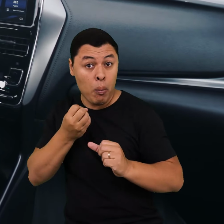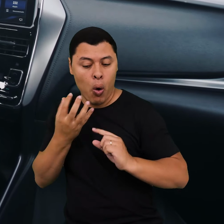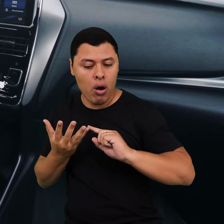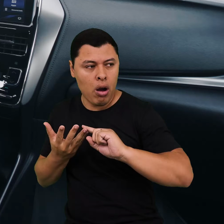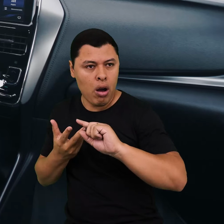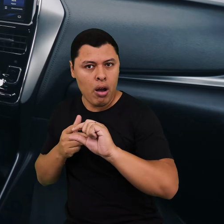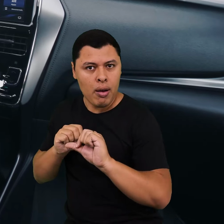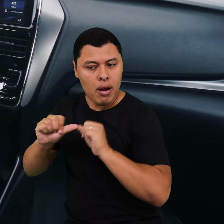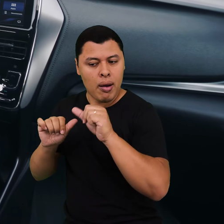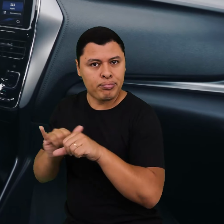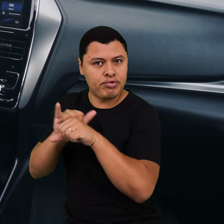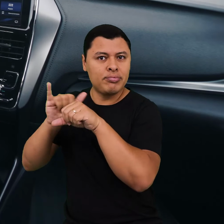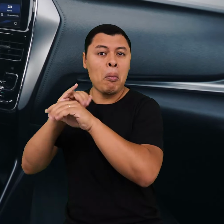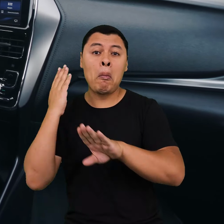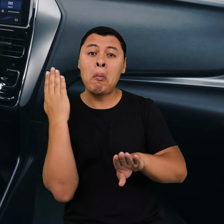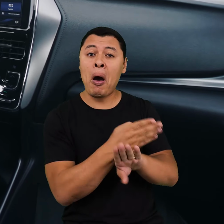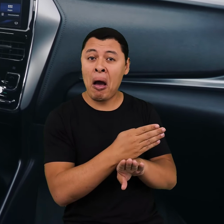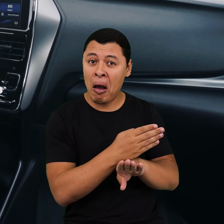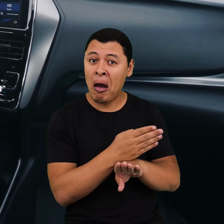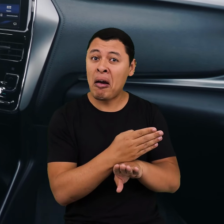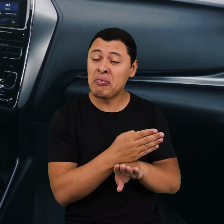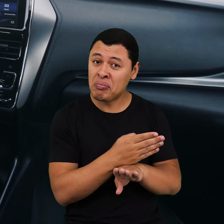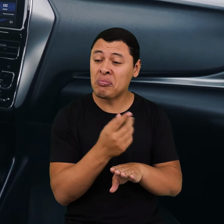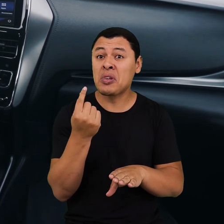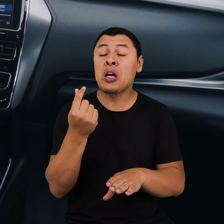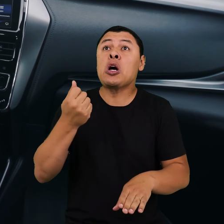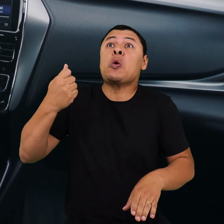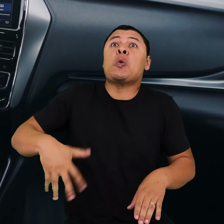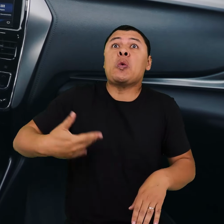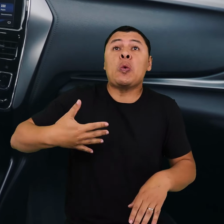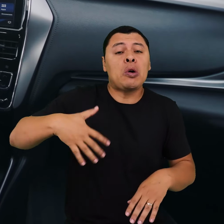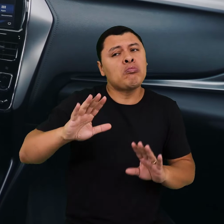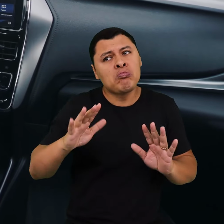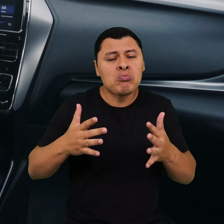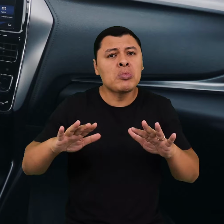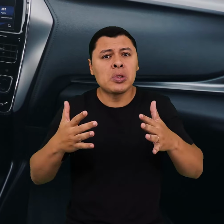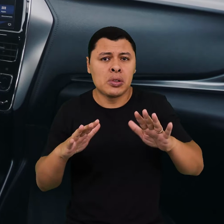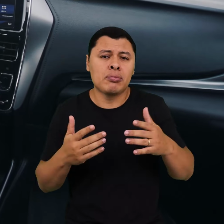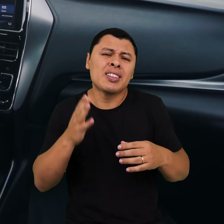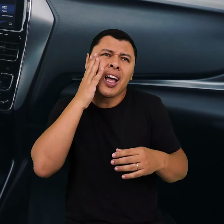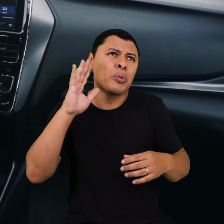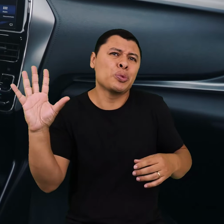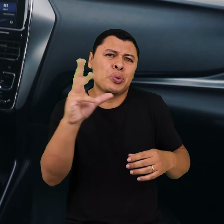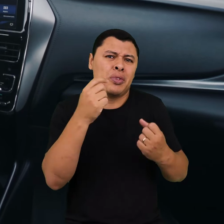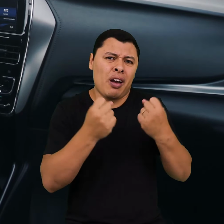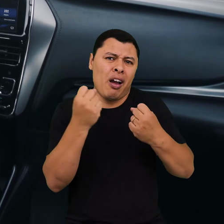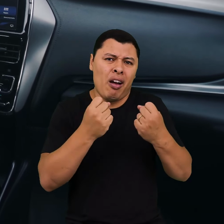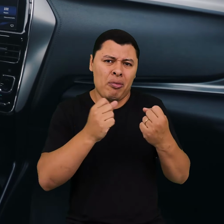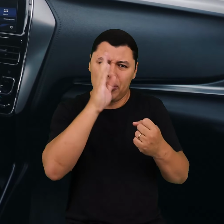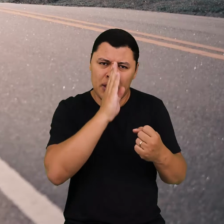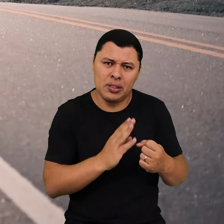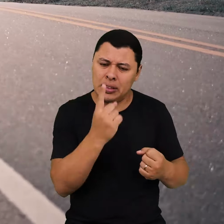E é um carro que aliou-se ainda a um custo bom, custo-benefício bom. E evidentemente tudo está mais de R$100 mil, a gente sabe,